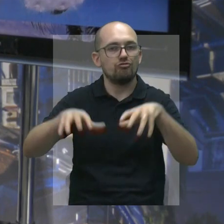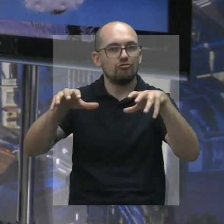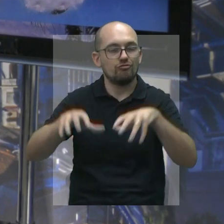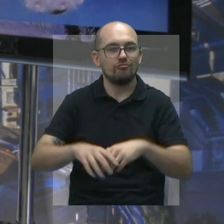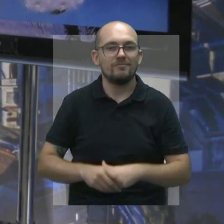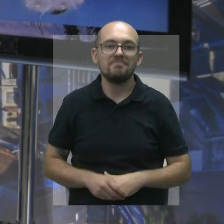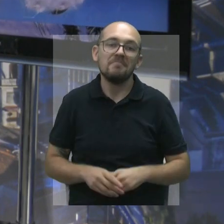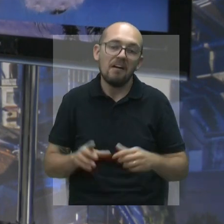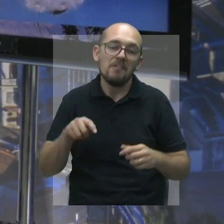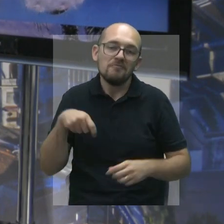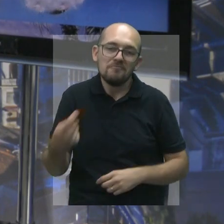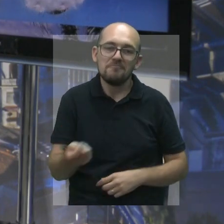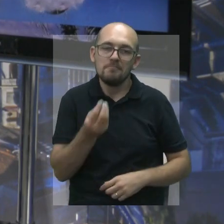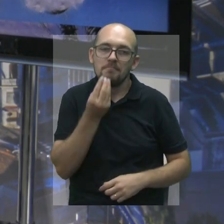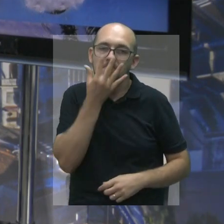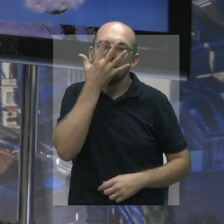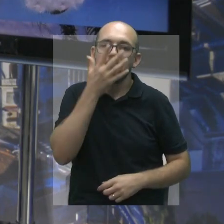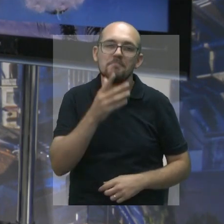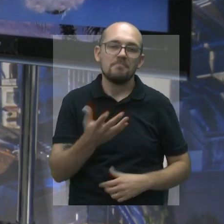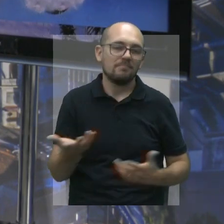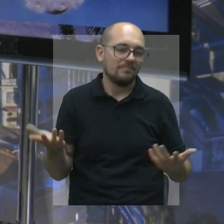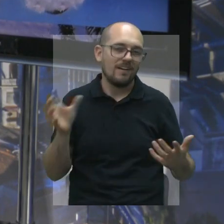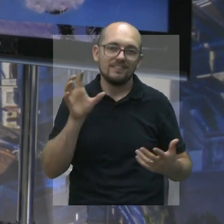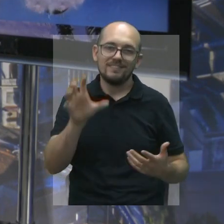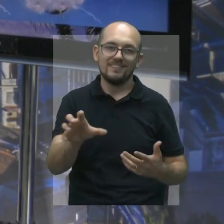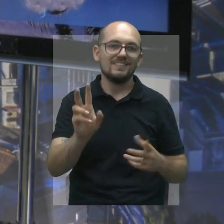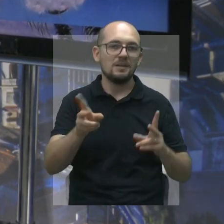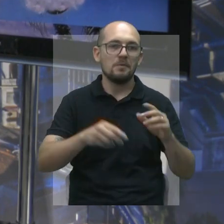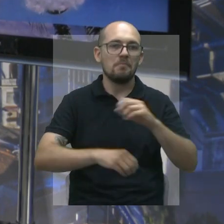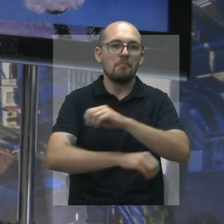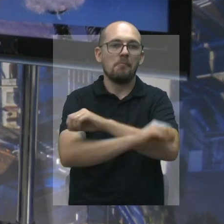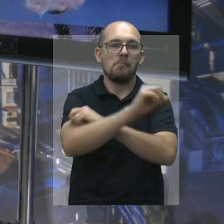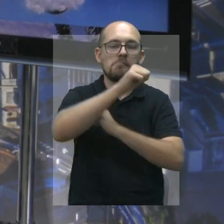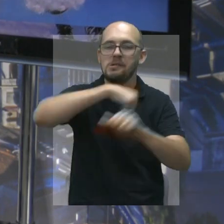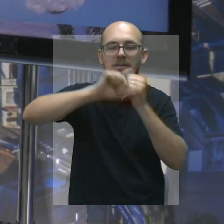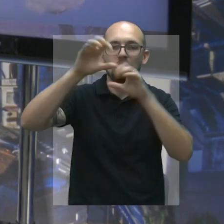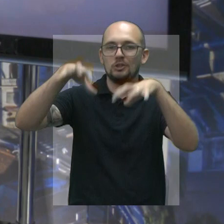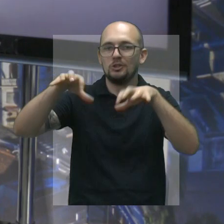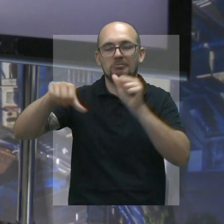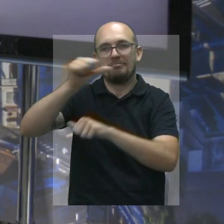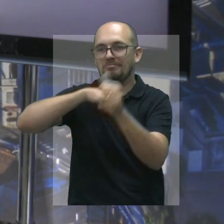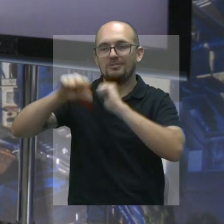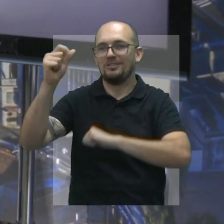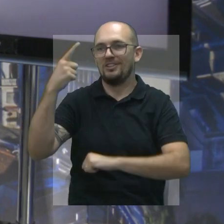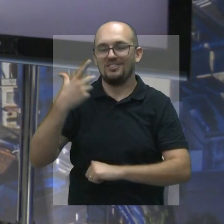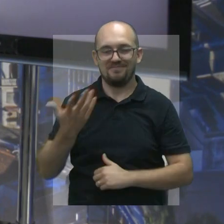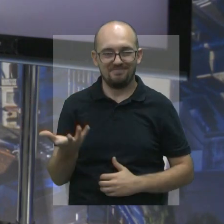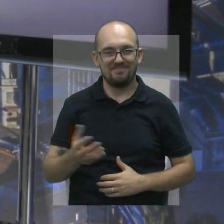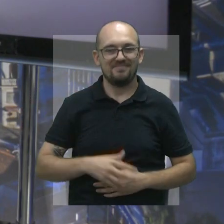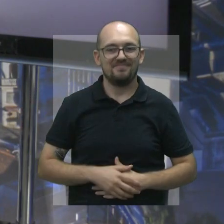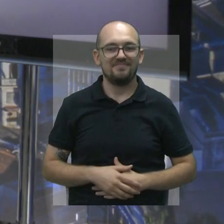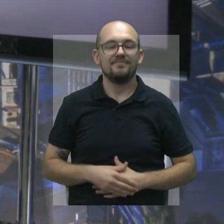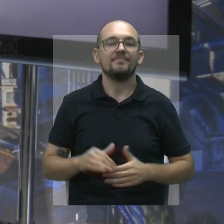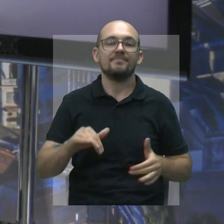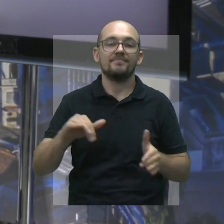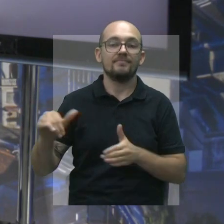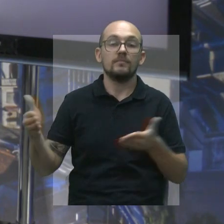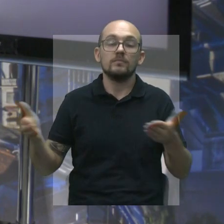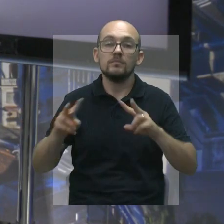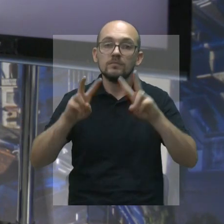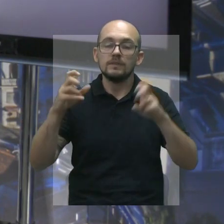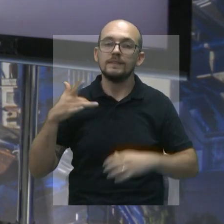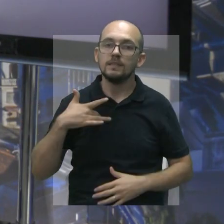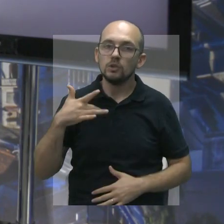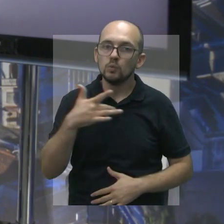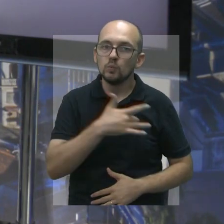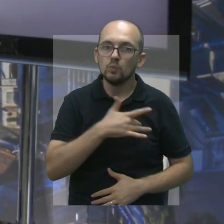a primavera e as suas diferenças e instabilidades de clima. Bom, a gente vai falar agora sobre saúde, né?